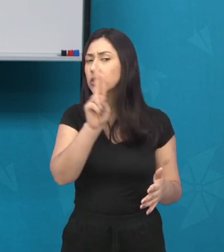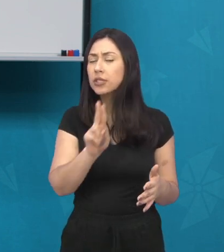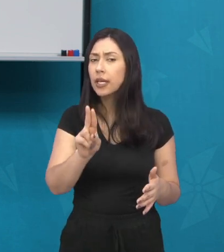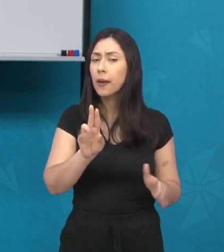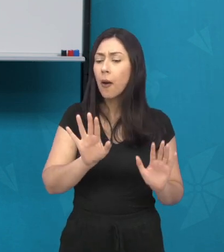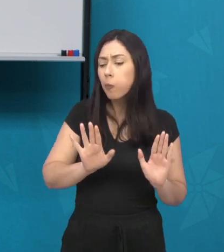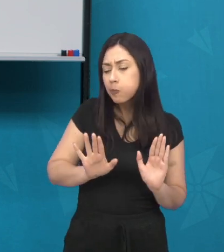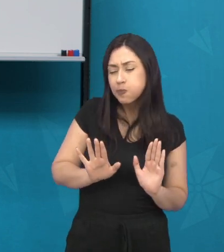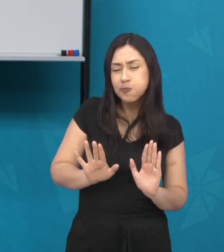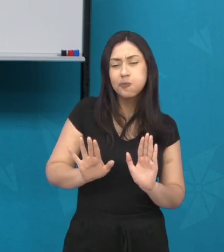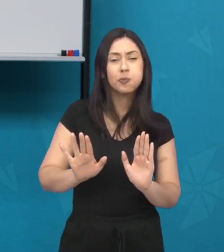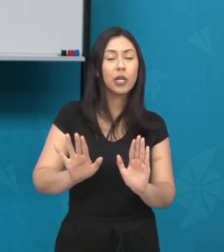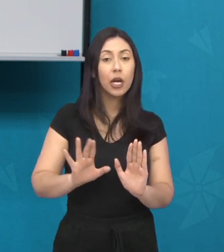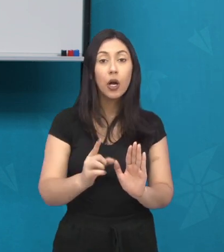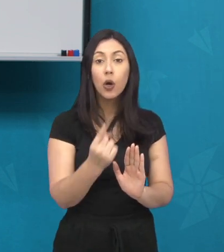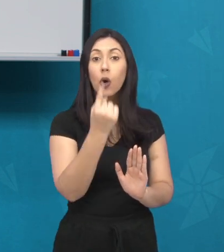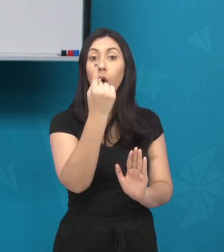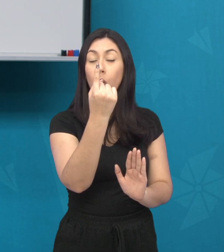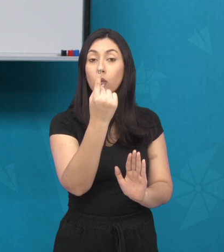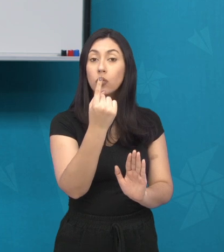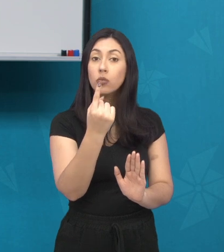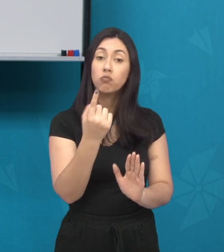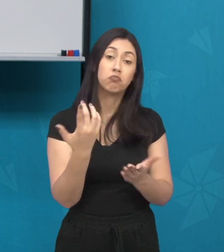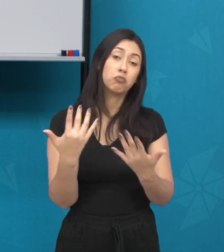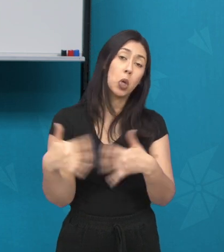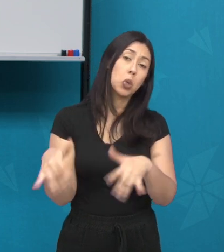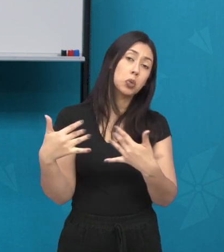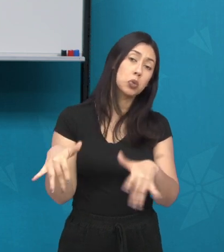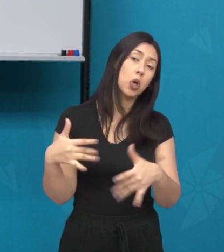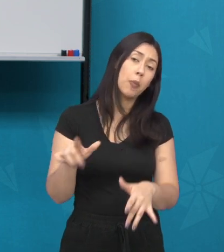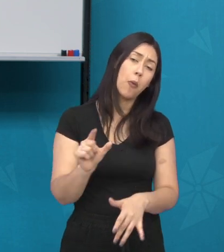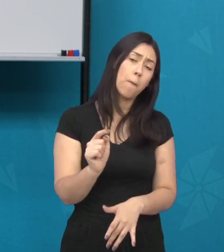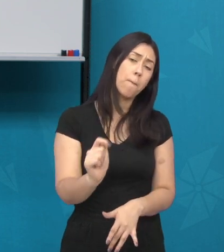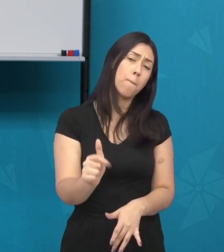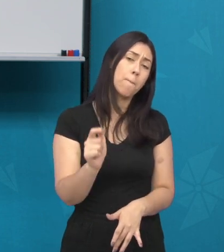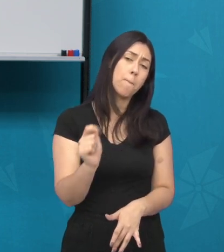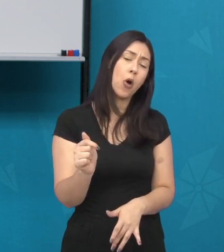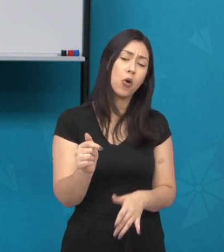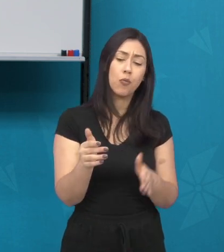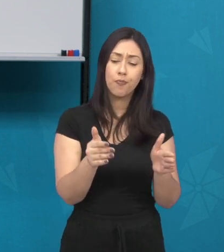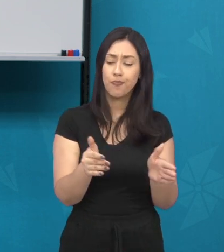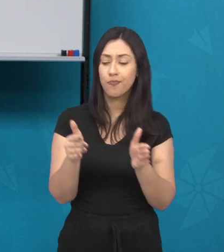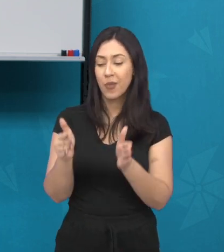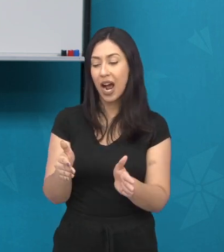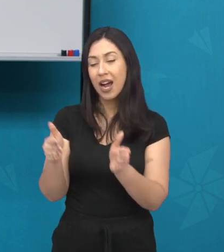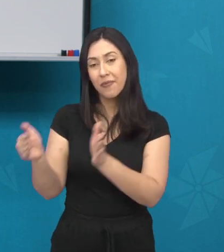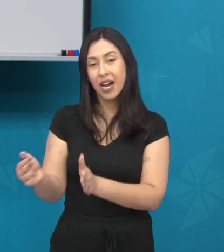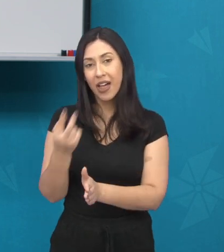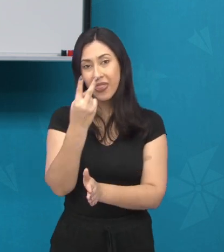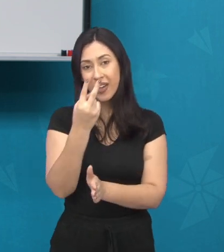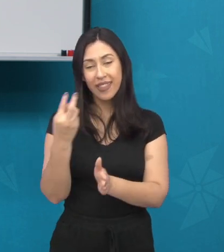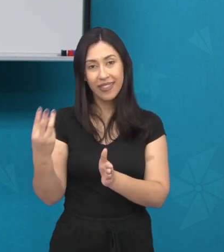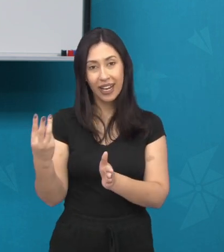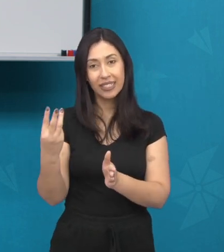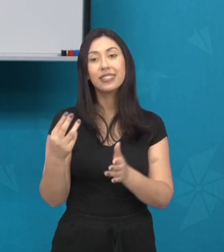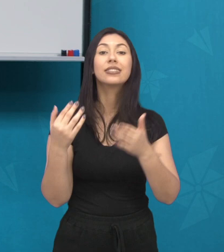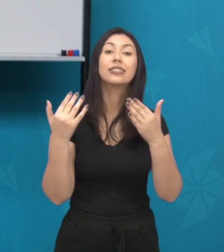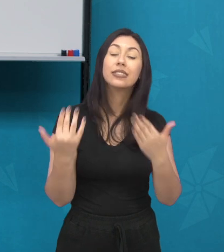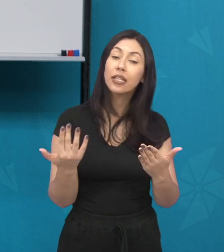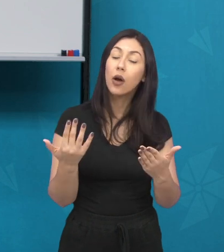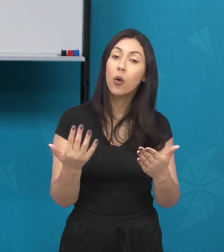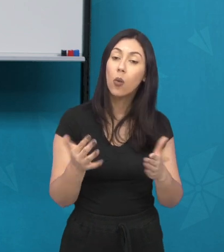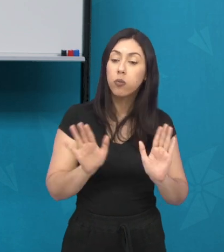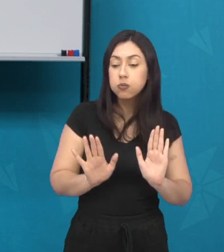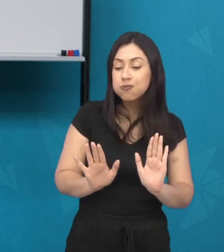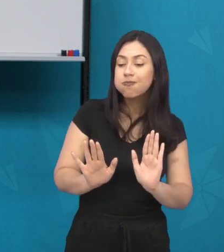usada para empurrar a caixa um E sobra um restante pro dois e por três então uma